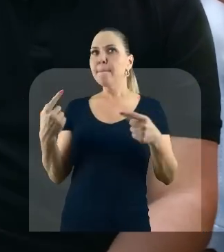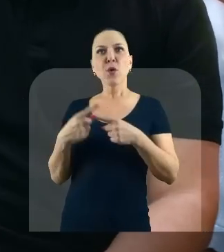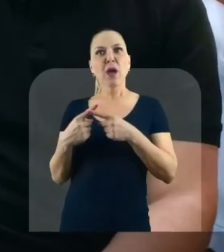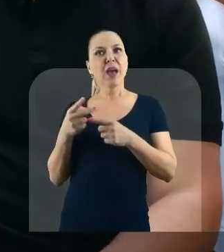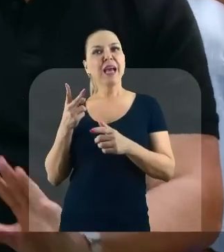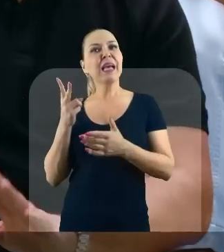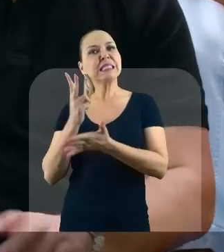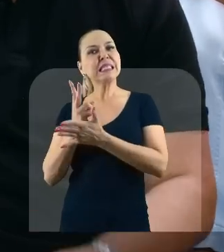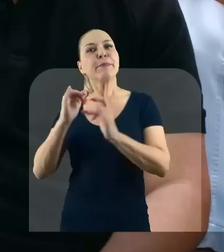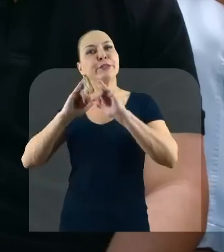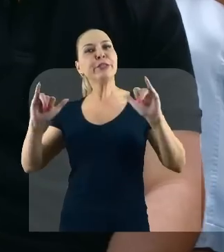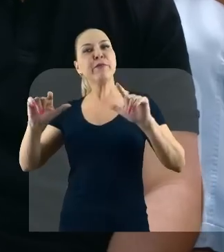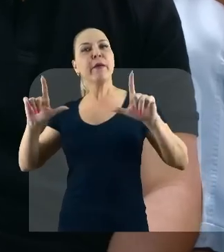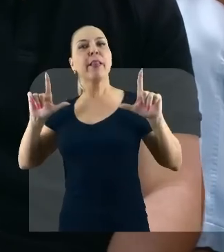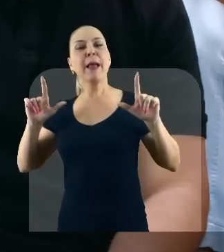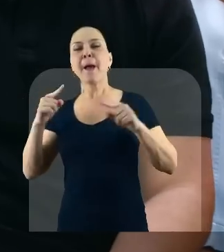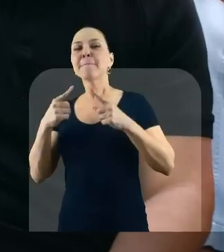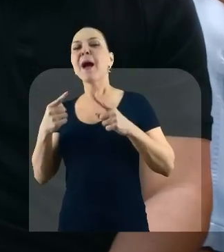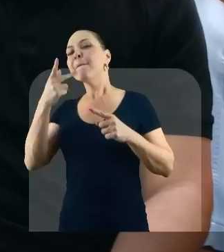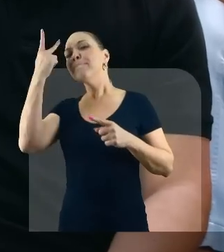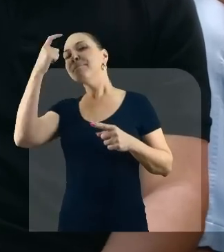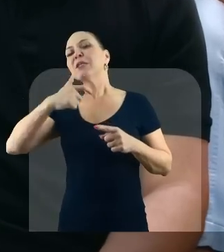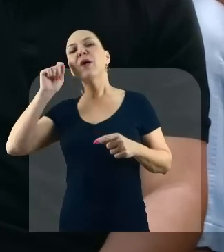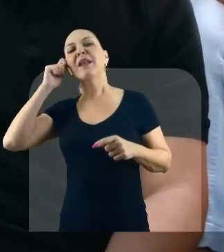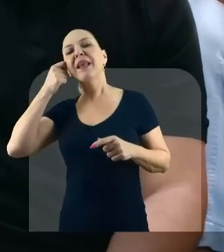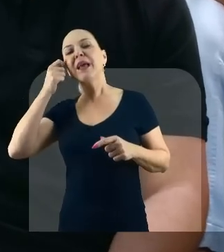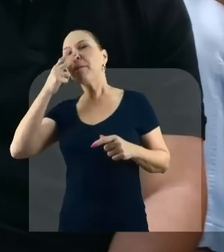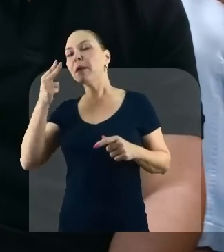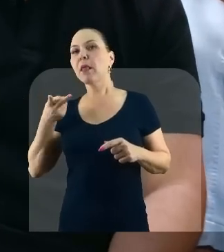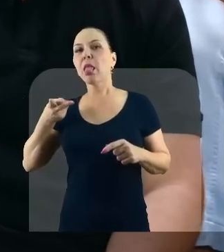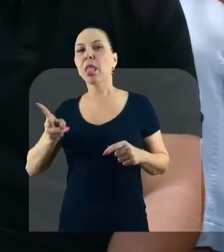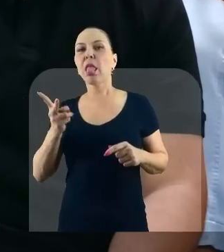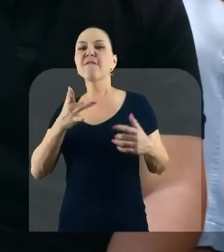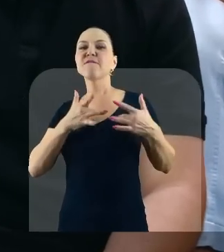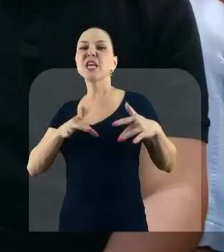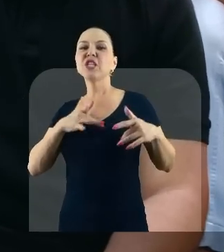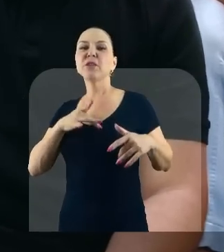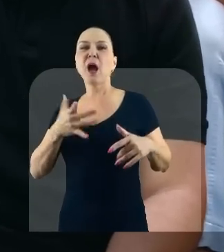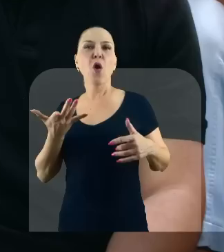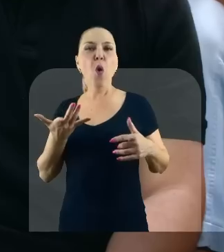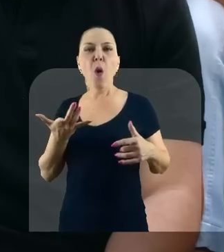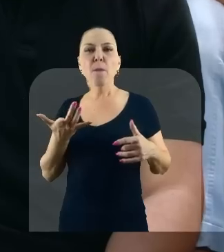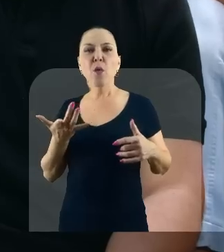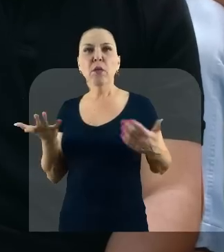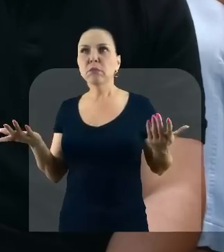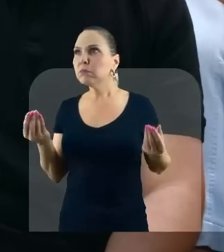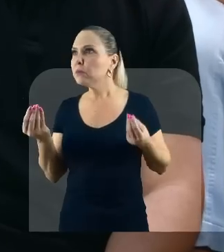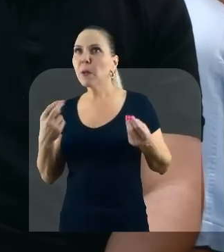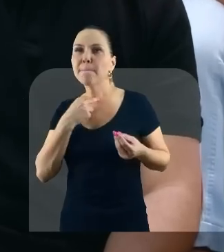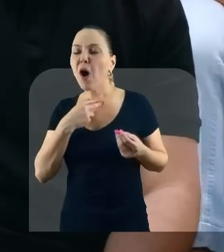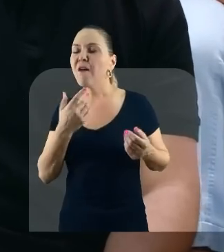outra coisa. Há essa coisa de transformar a pessoa negra numa eterna vítima. E isso é uma forma